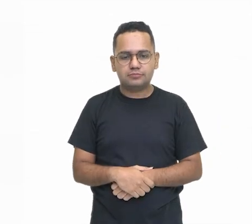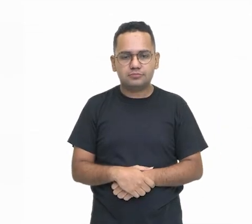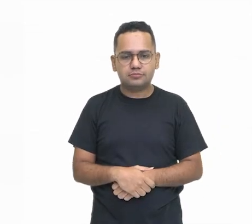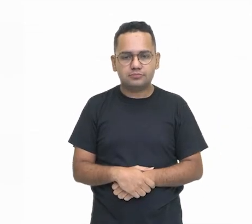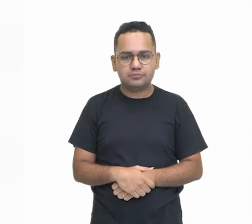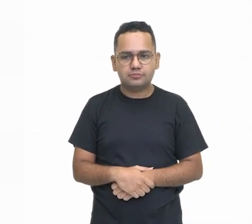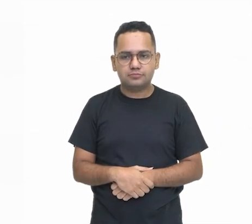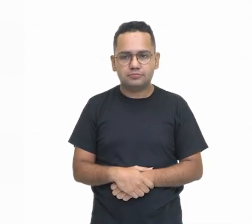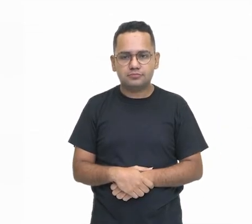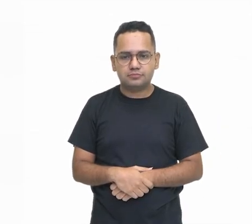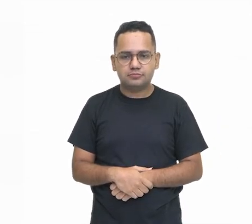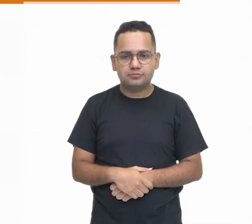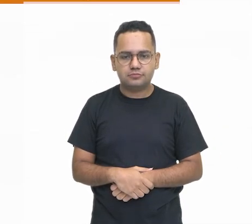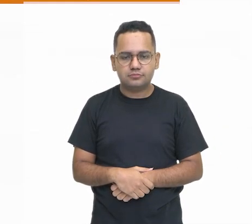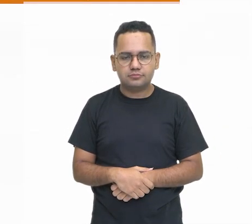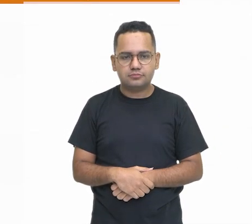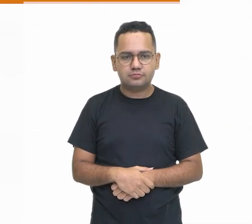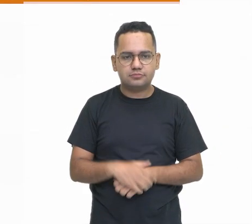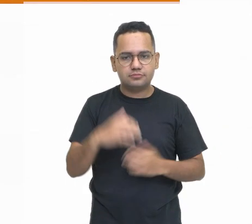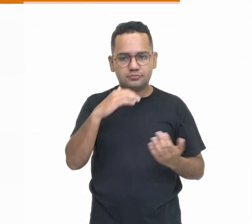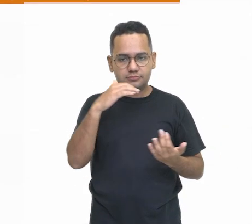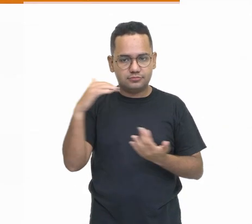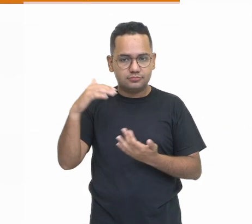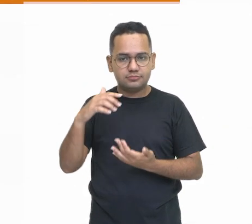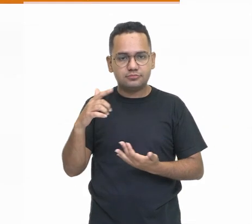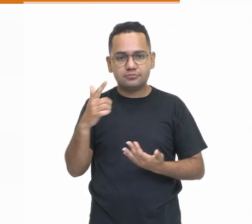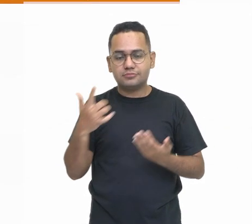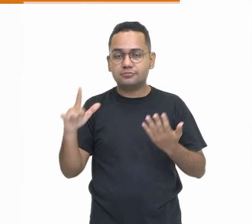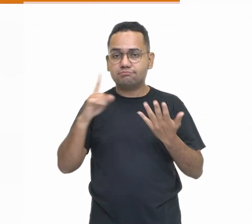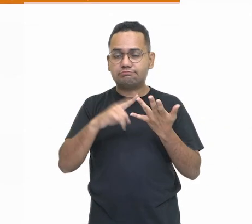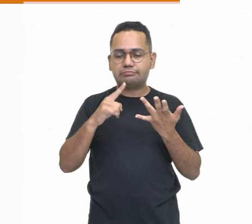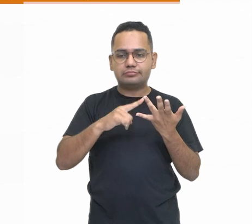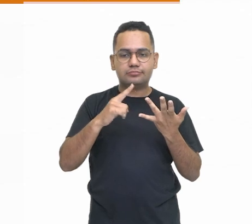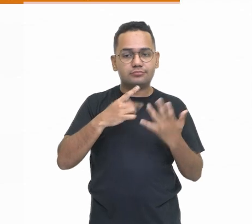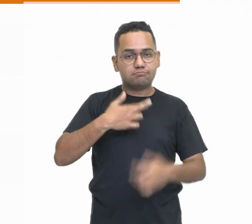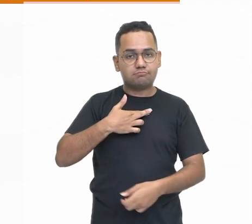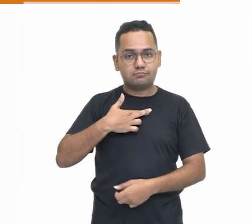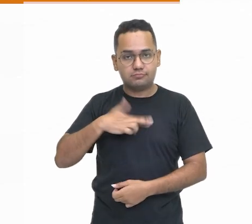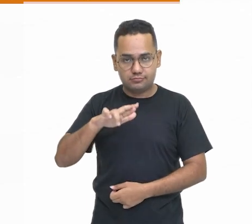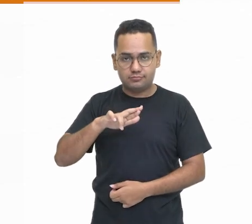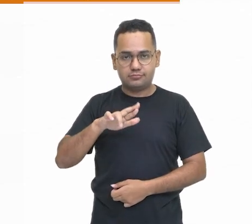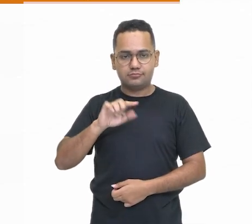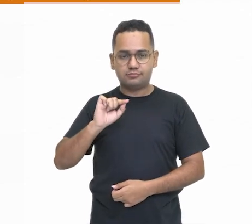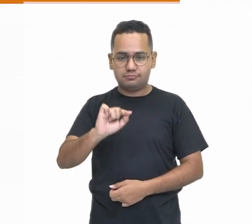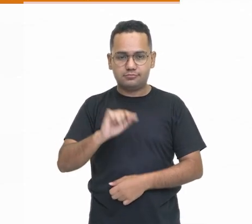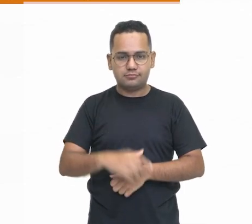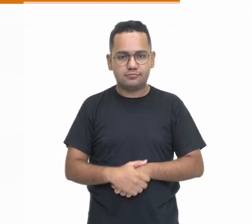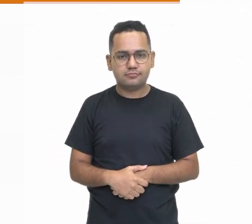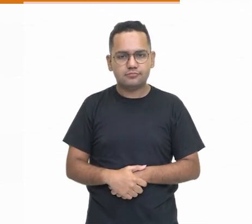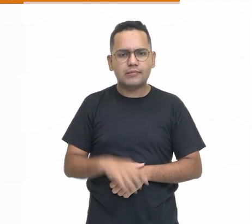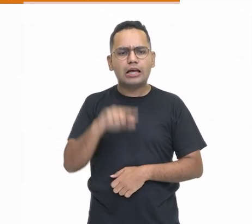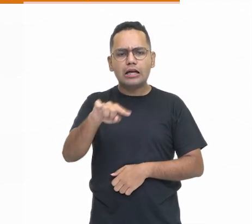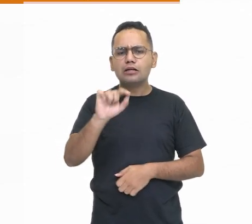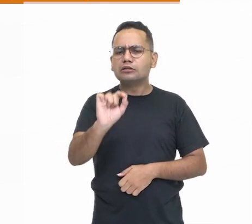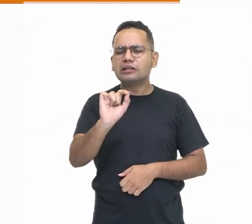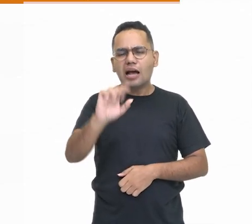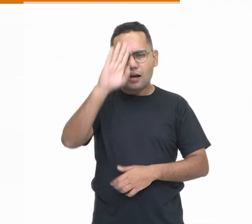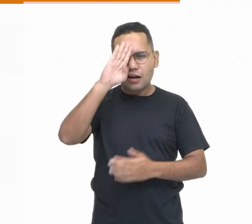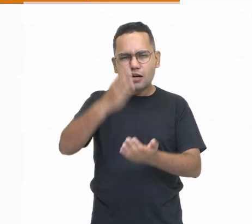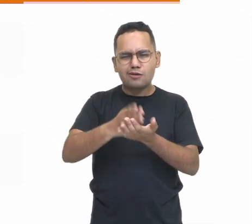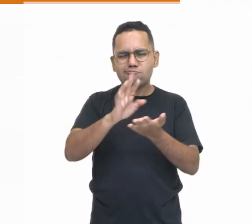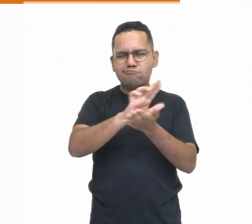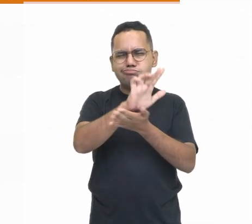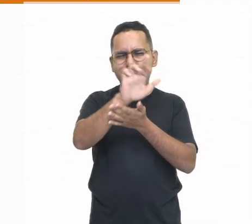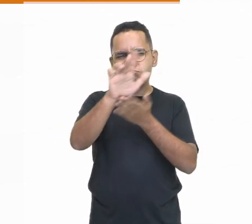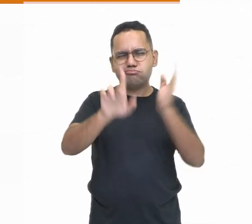A religiosidade diante do povo inca, né, eles eram o quê? Politeístas,